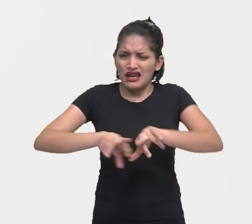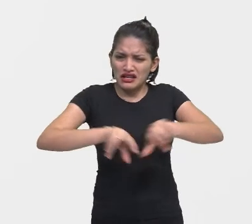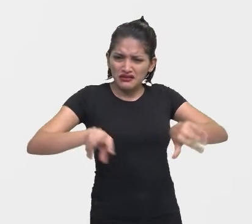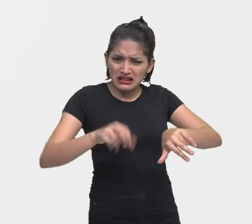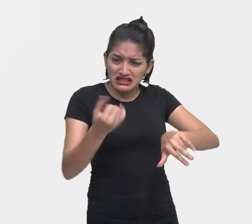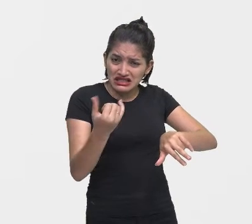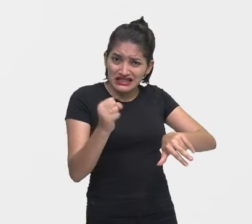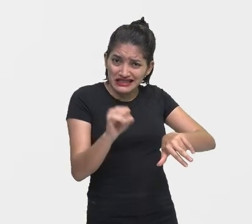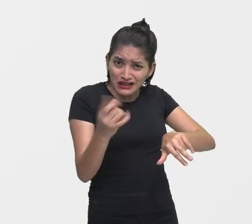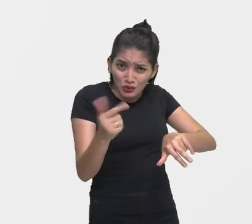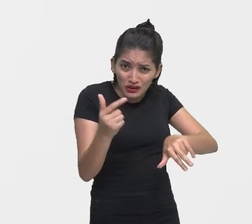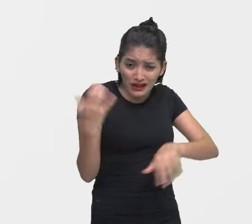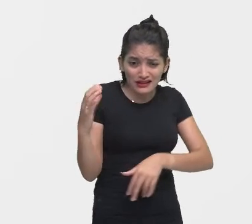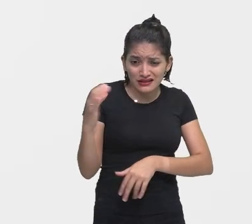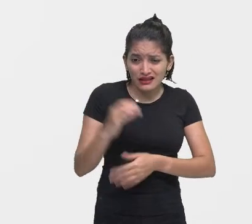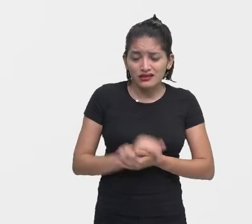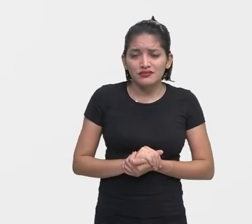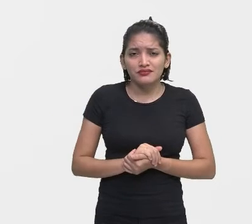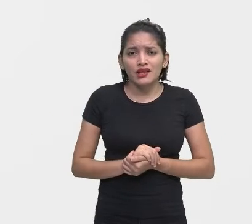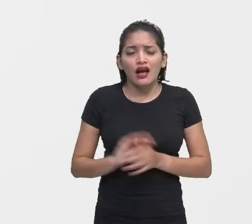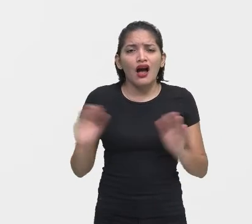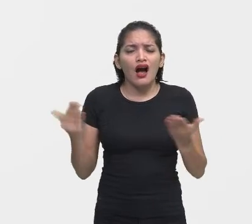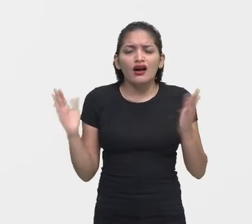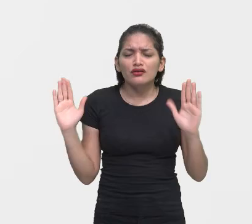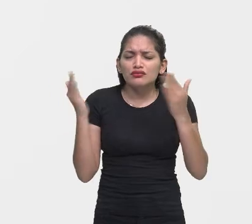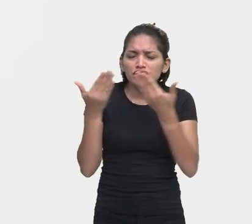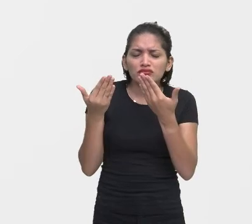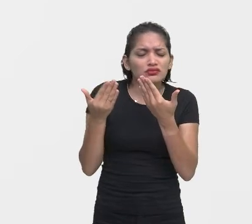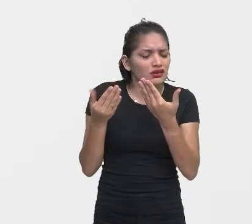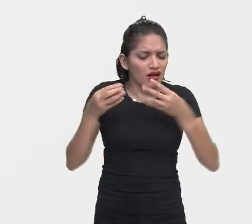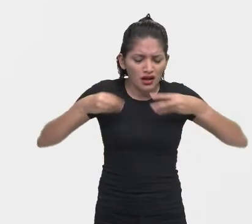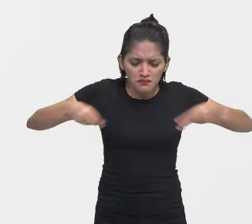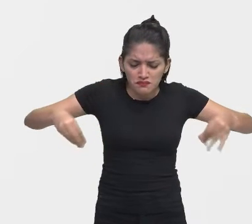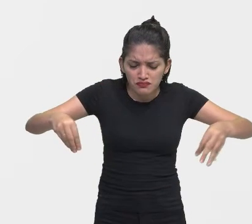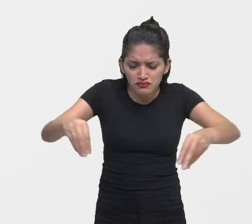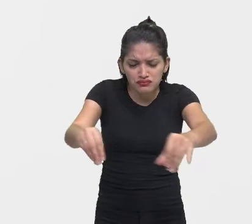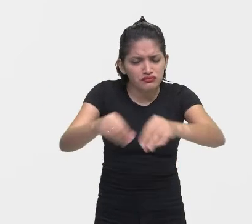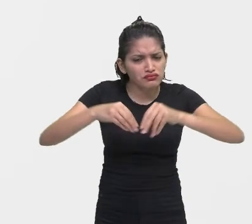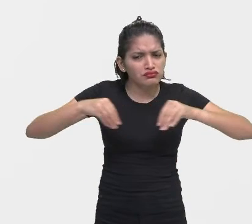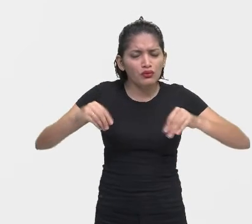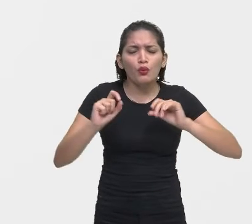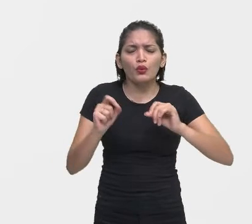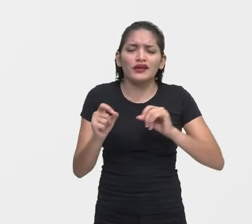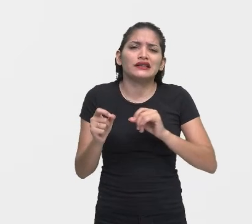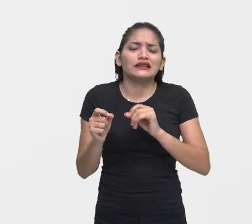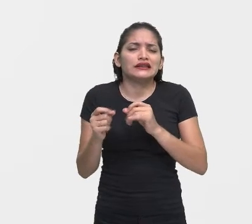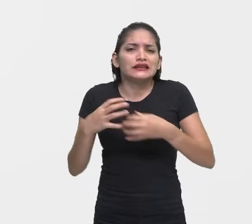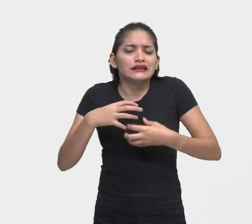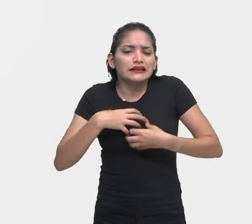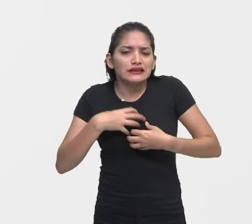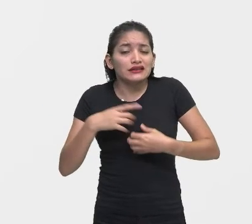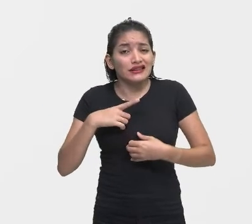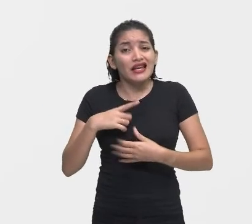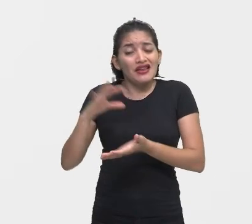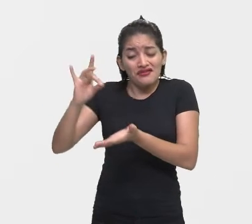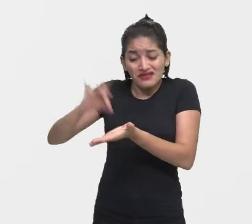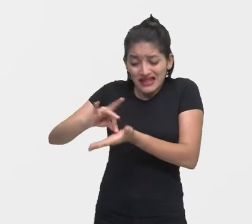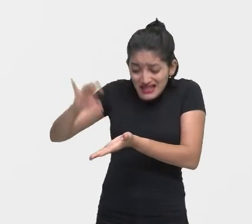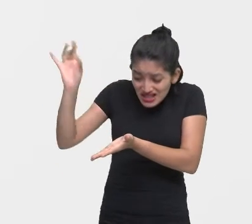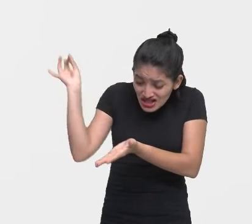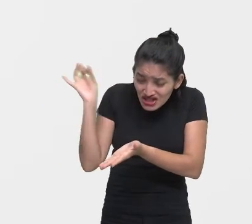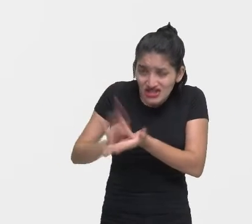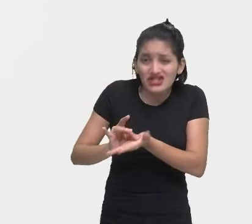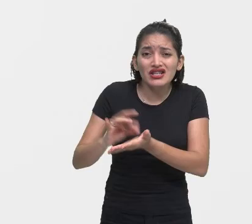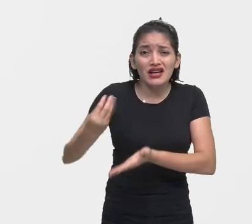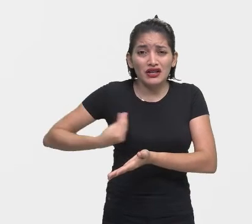sem ciência? Fecho os olhos e a terra dura sobre o que me deito. Tem uma realidade tão real